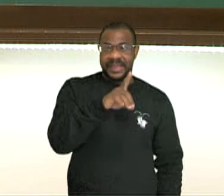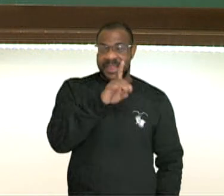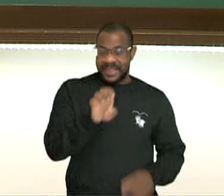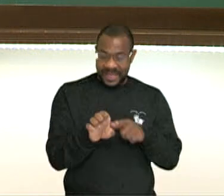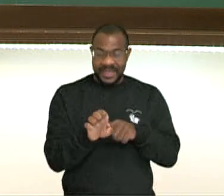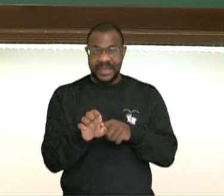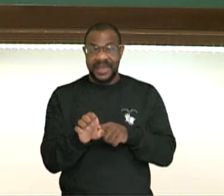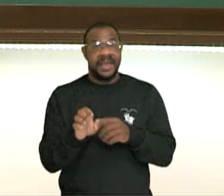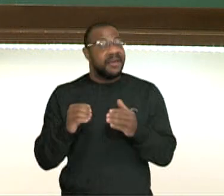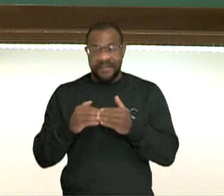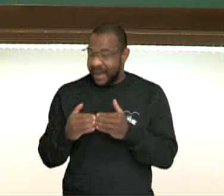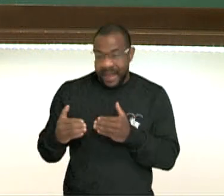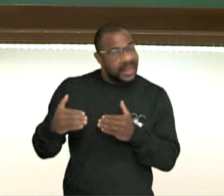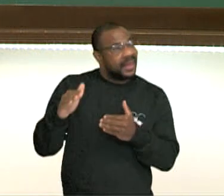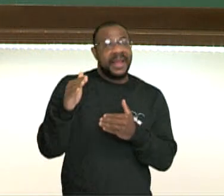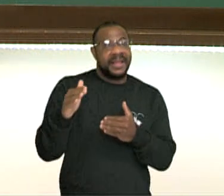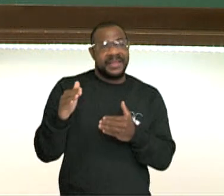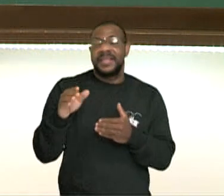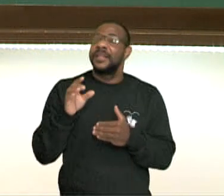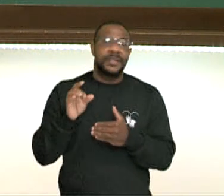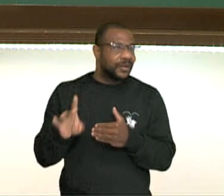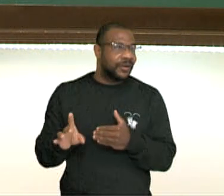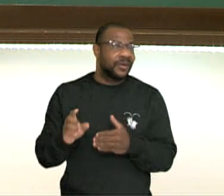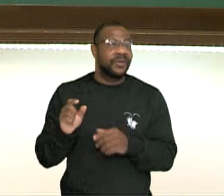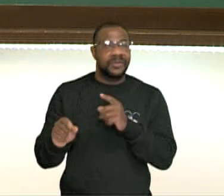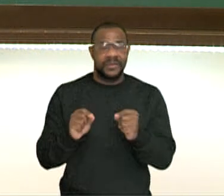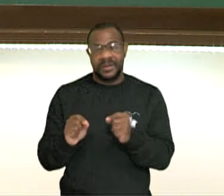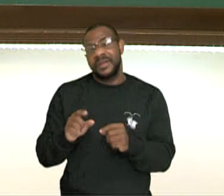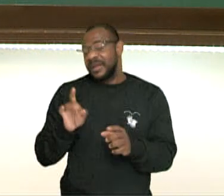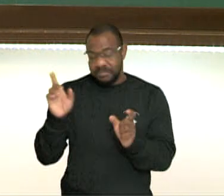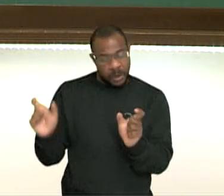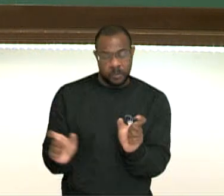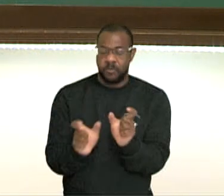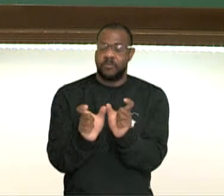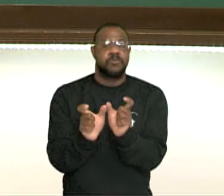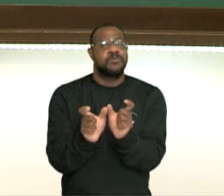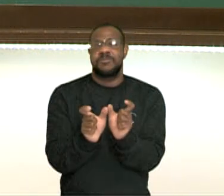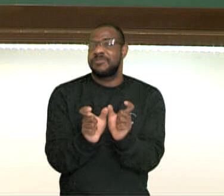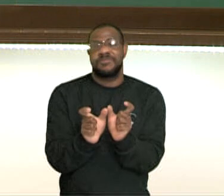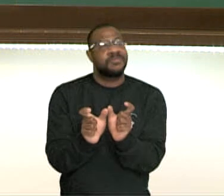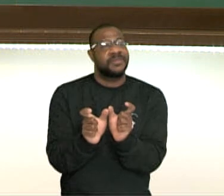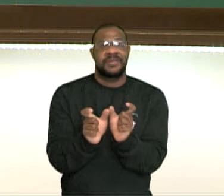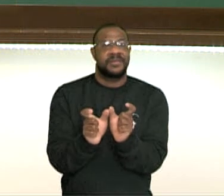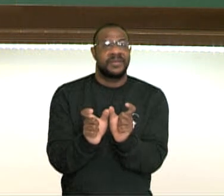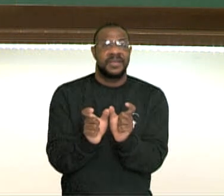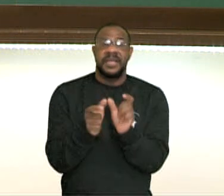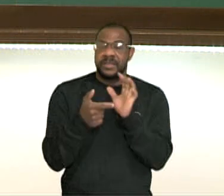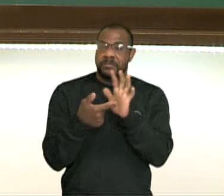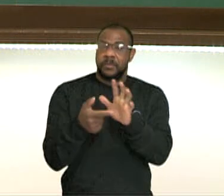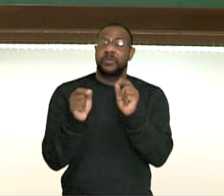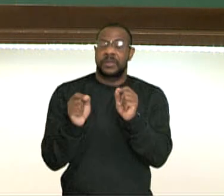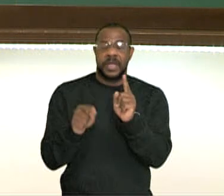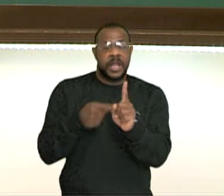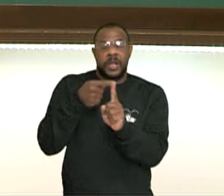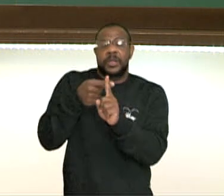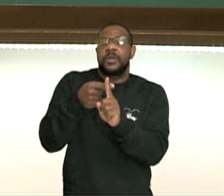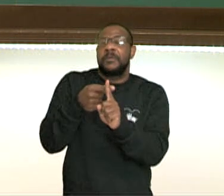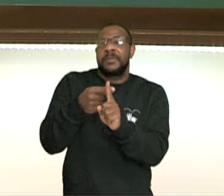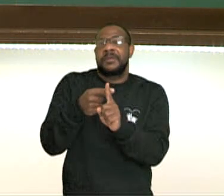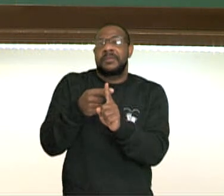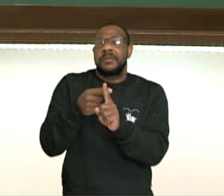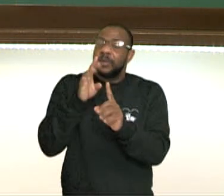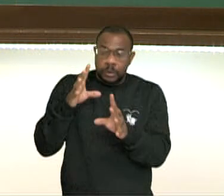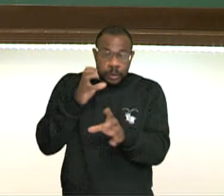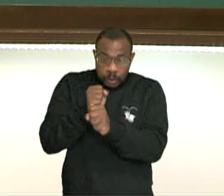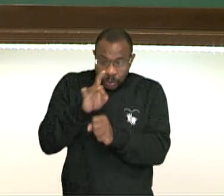vai além de ser somente uma conjunção que indica soma. Ele não indica só soma,